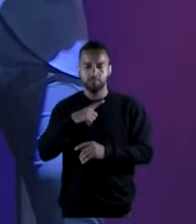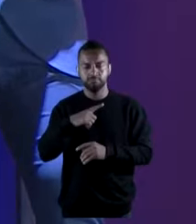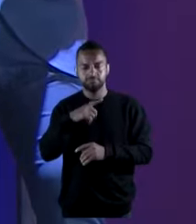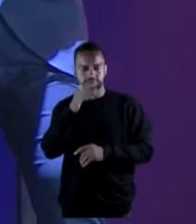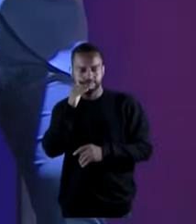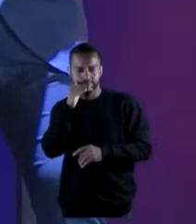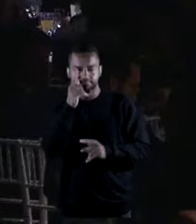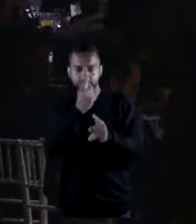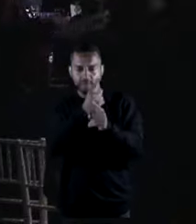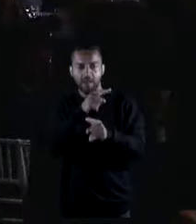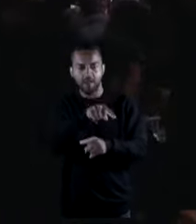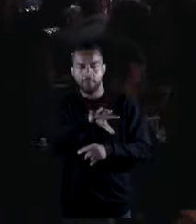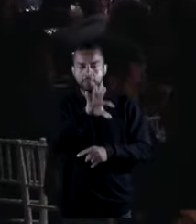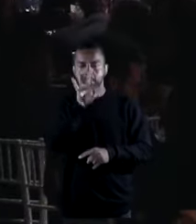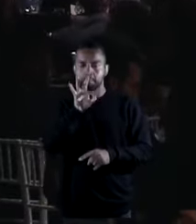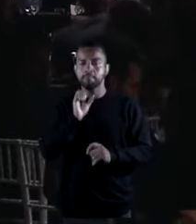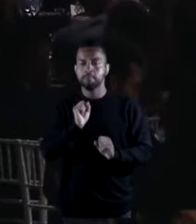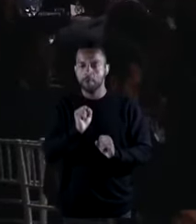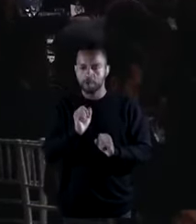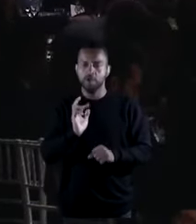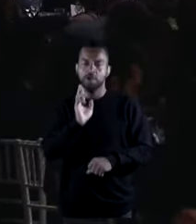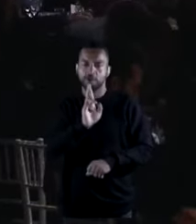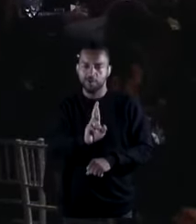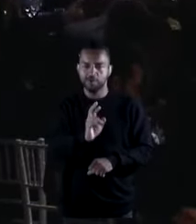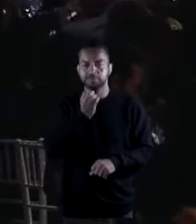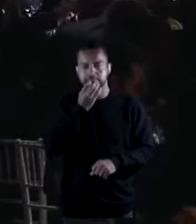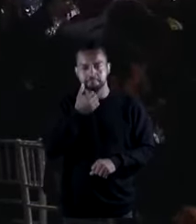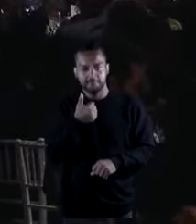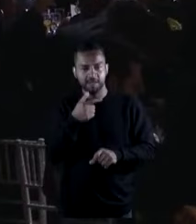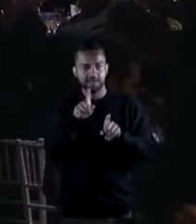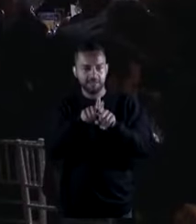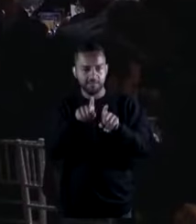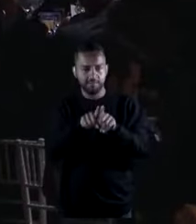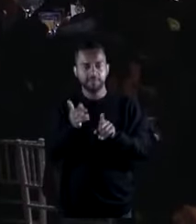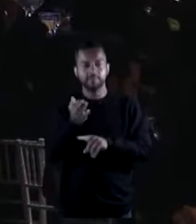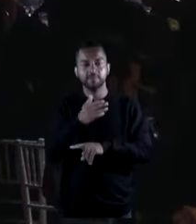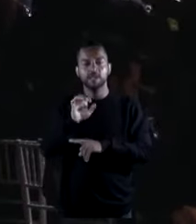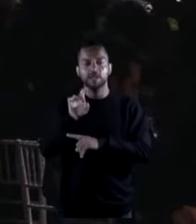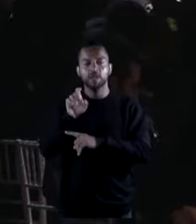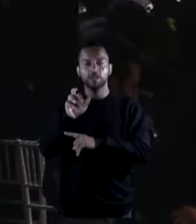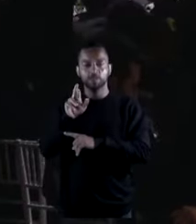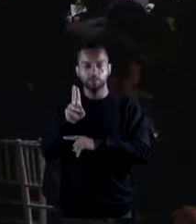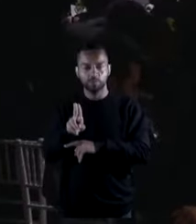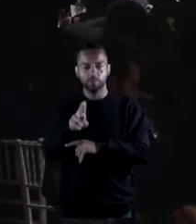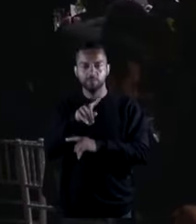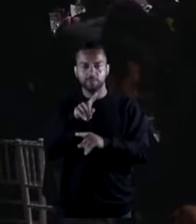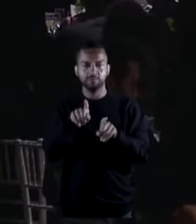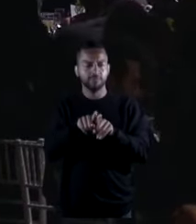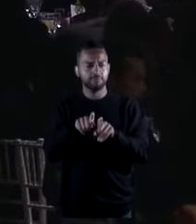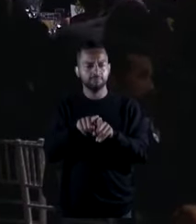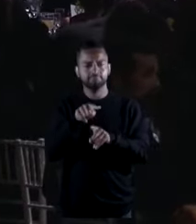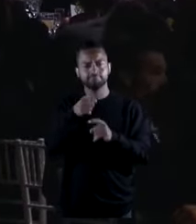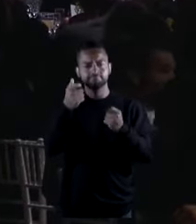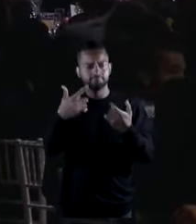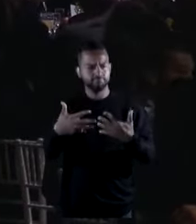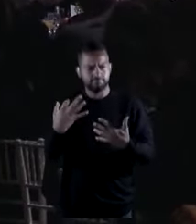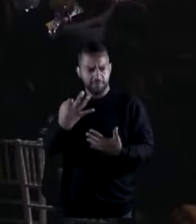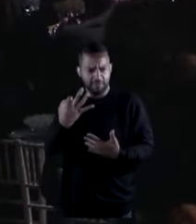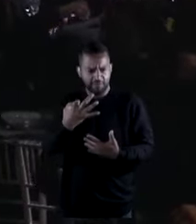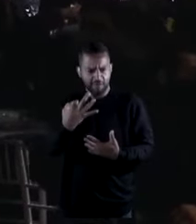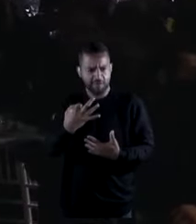também. Hein? Olha. Estão bem representado. Edu Dracena, que também conhece bem, o que você achou? Muito bem, não precisa nem de